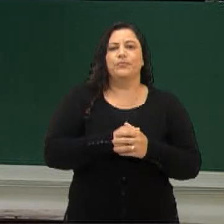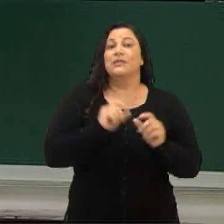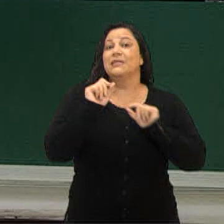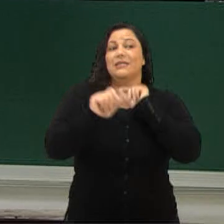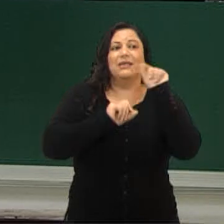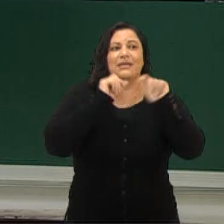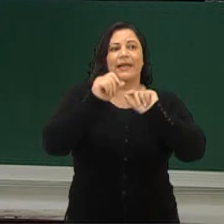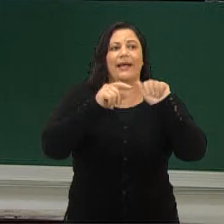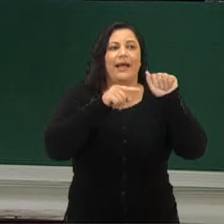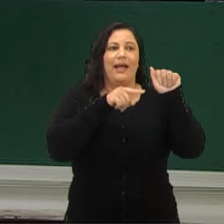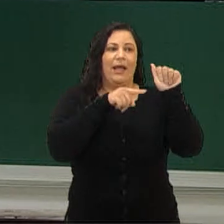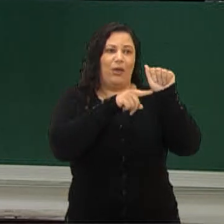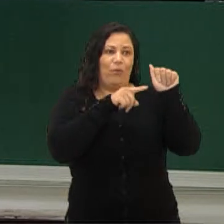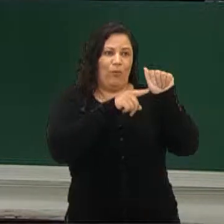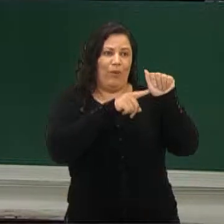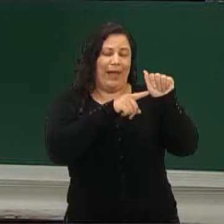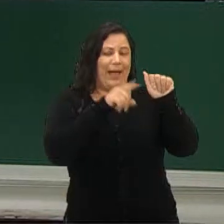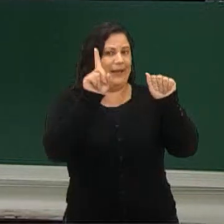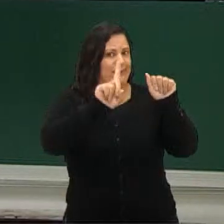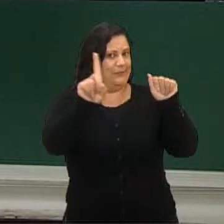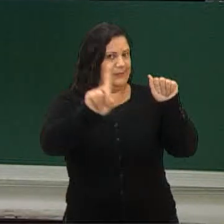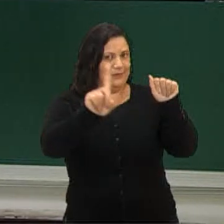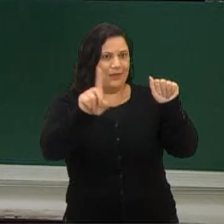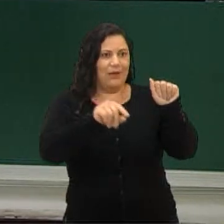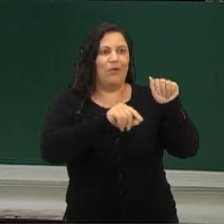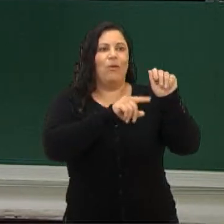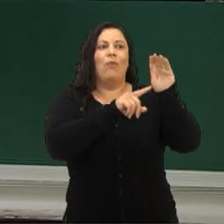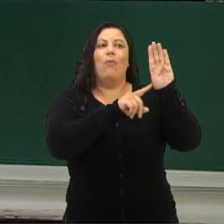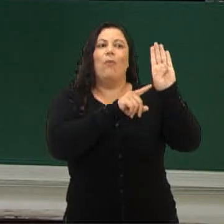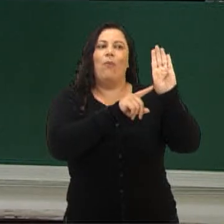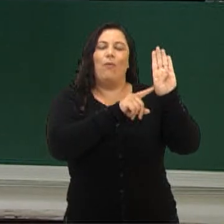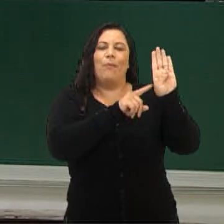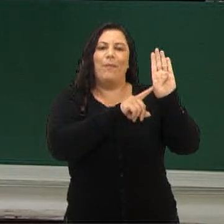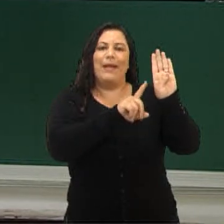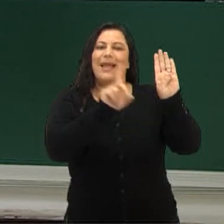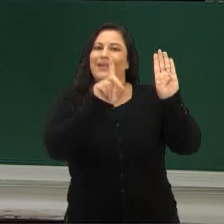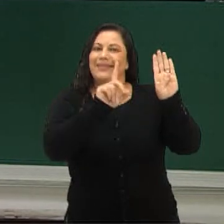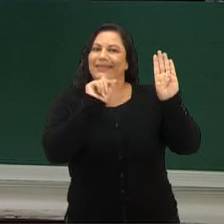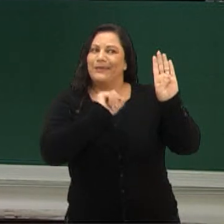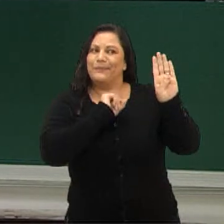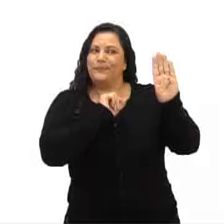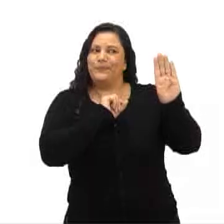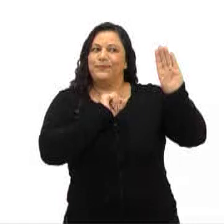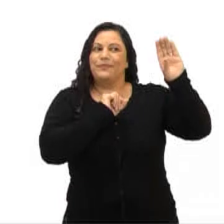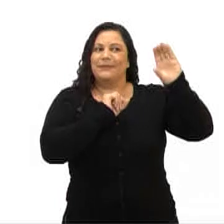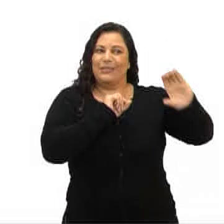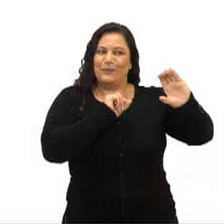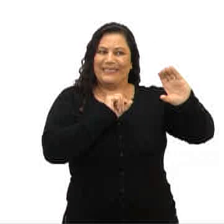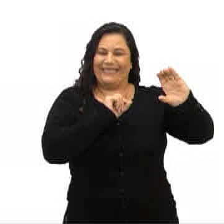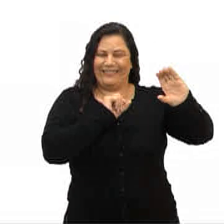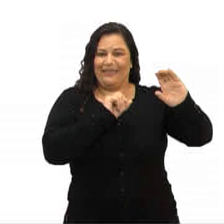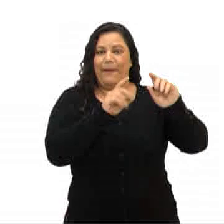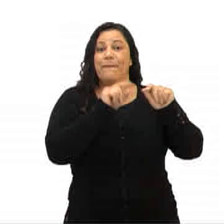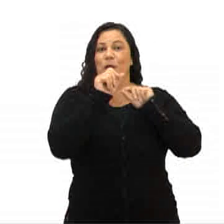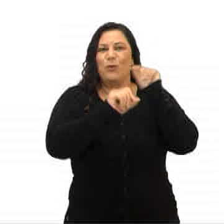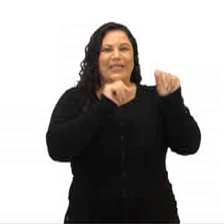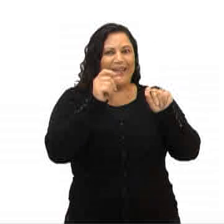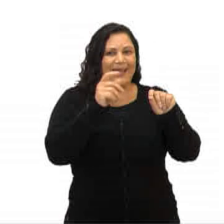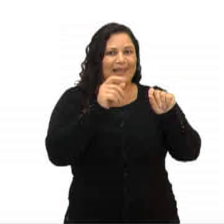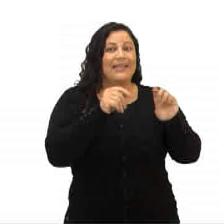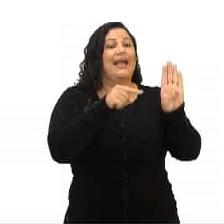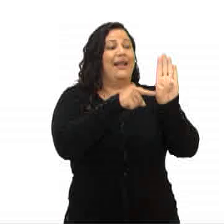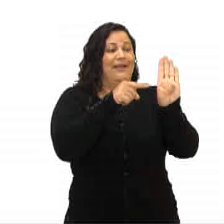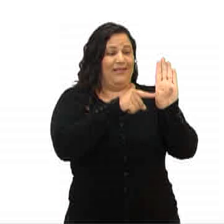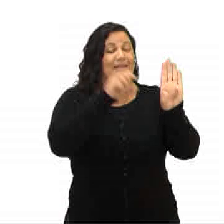o Cézanne, que era o cara da geometrização, o Lautrec, que a gente vai estudar daqui a pouquinho, era o Gauguin, letra B de bola, tá,